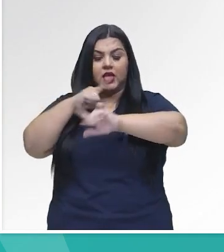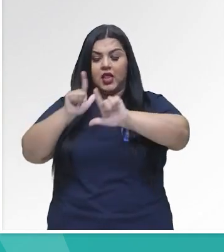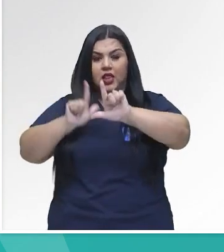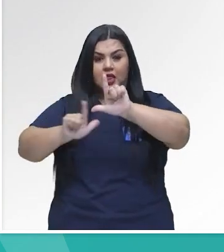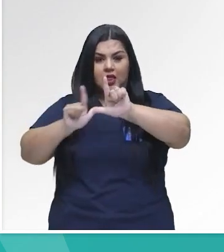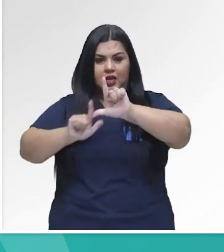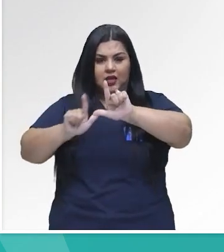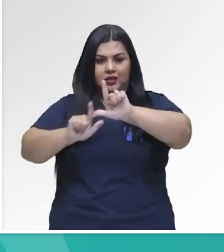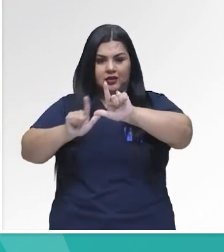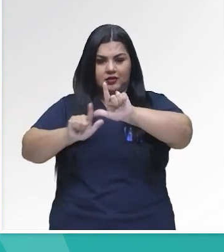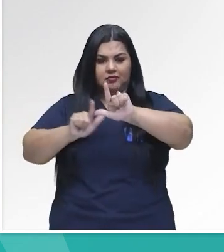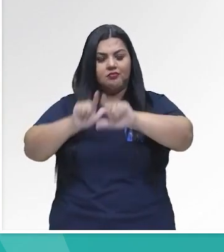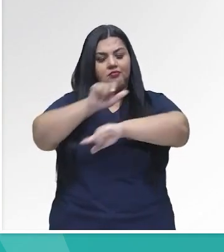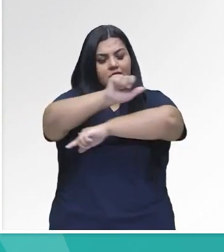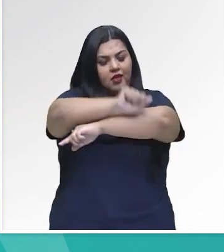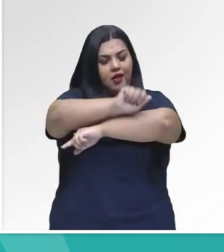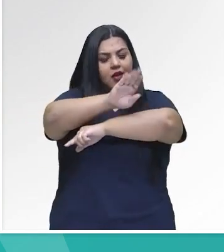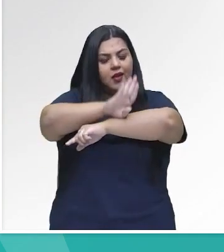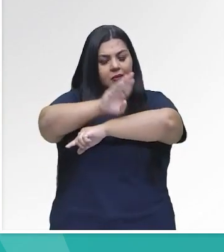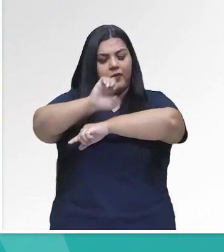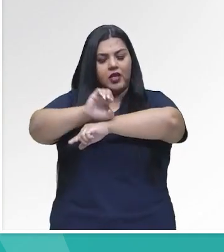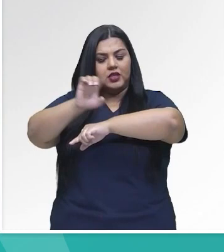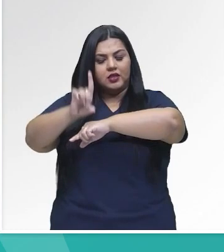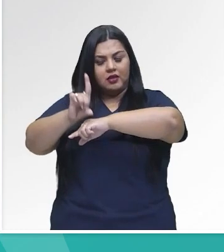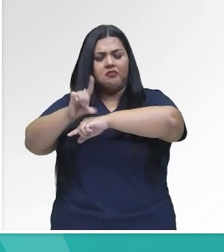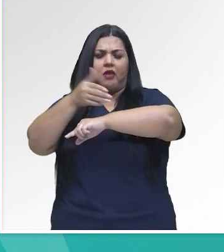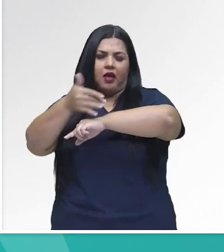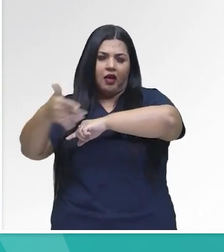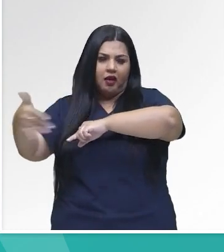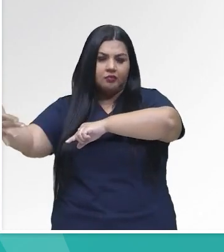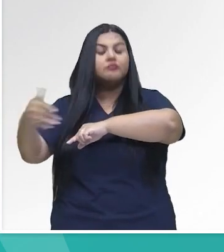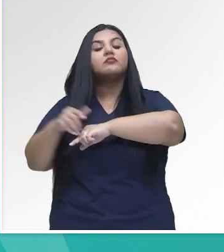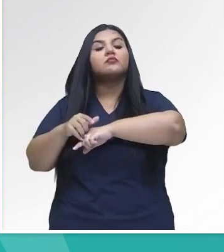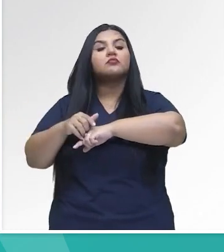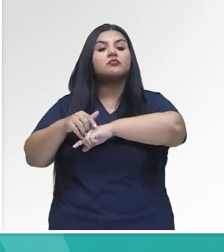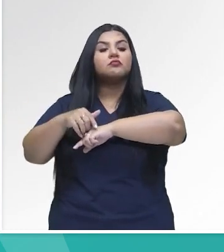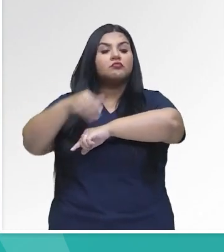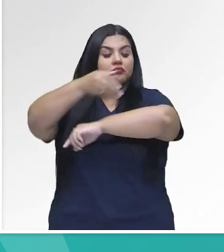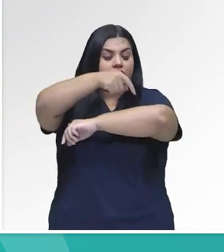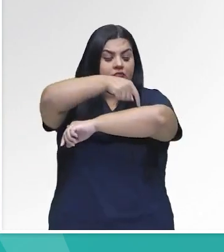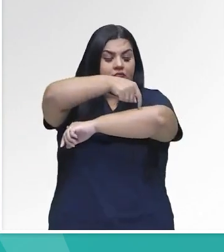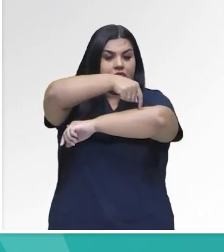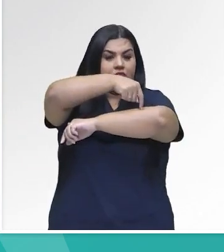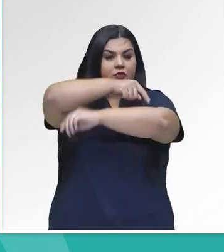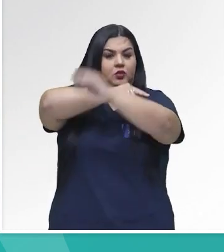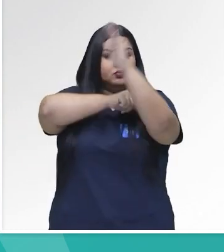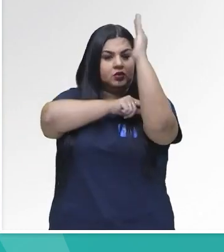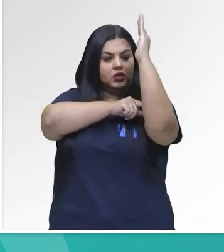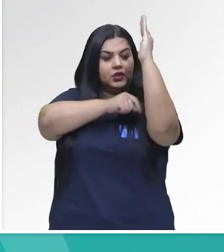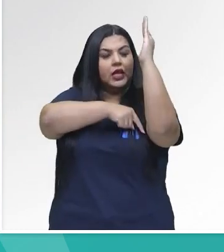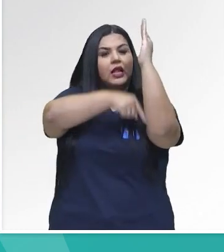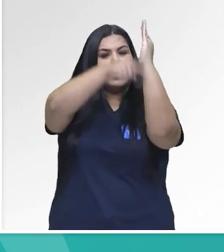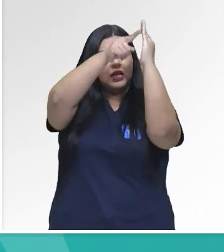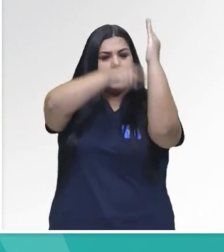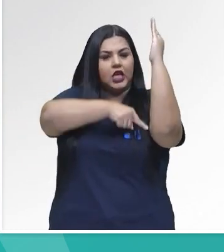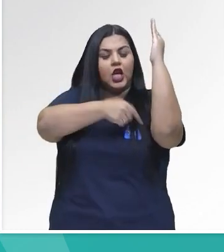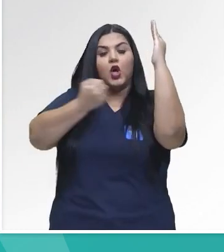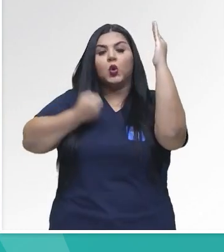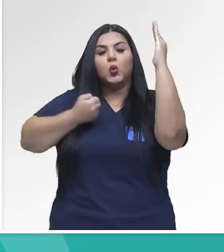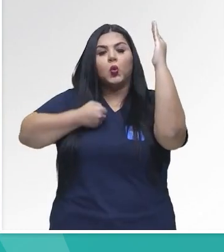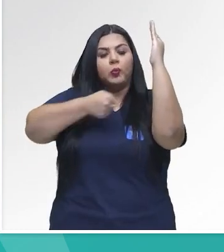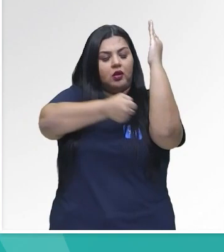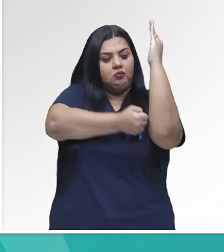letras, certo? E na lateral nós temos números. Por quê,